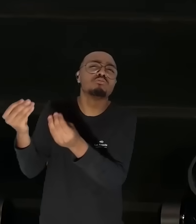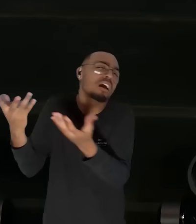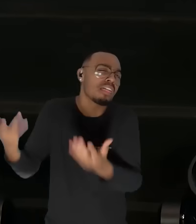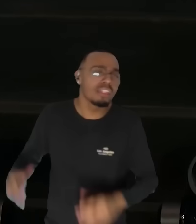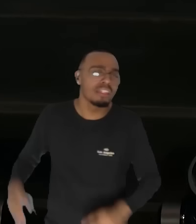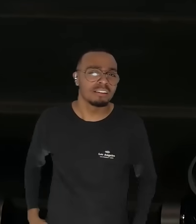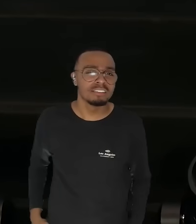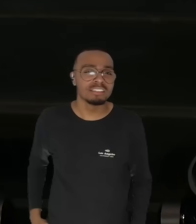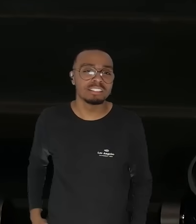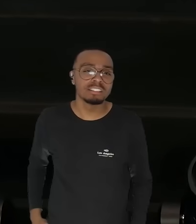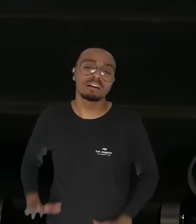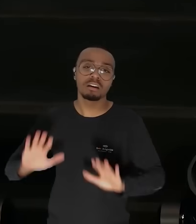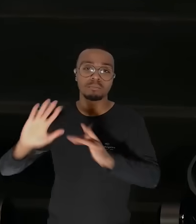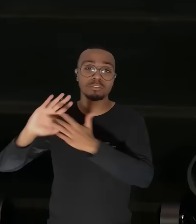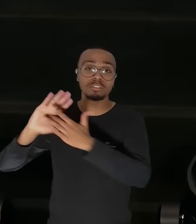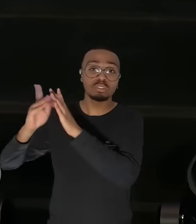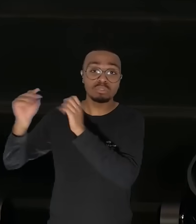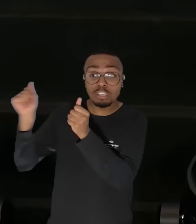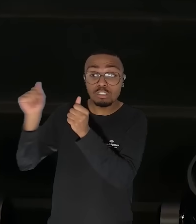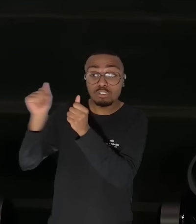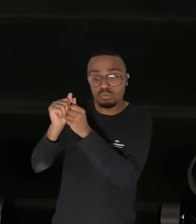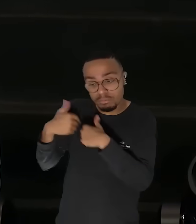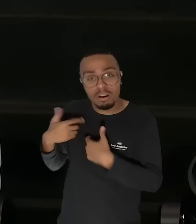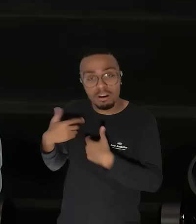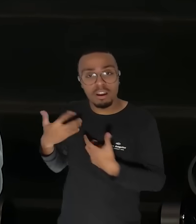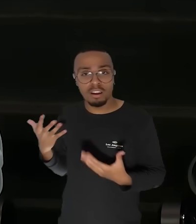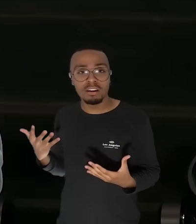Tempestades da vida, além de serem inesperadas e perigosas,